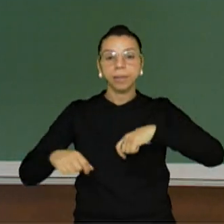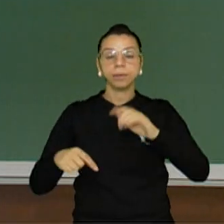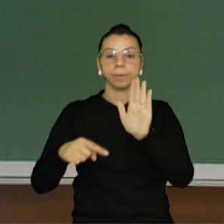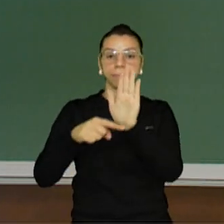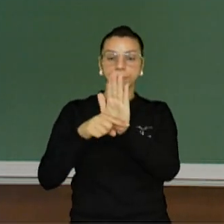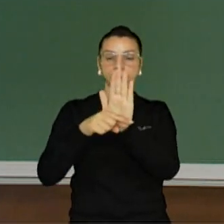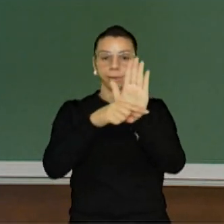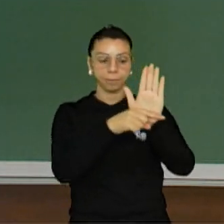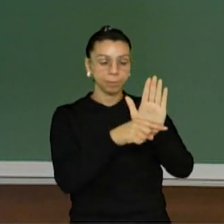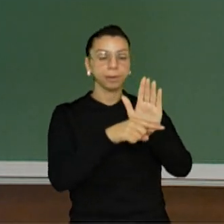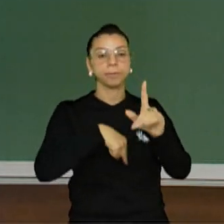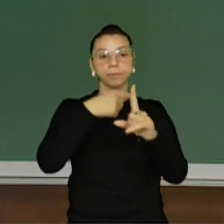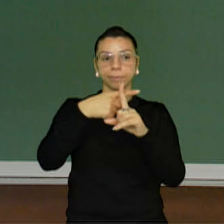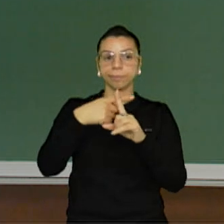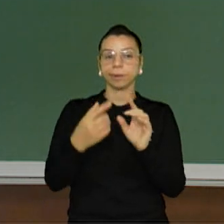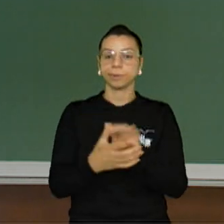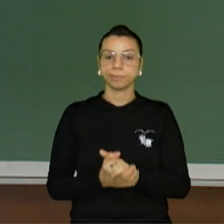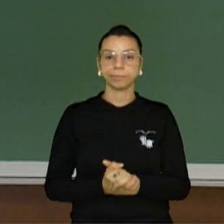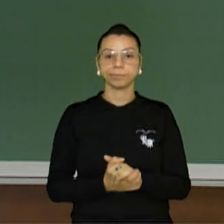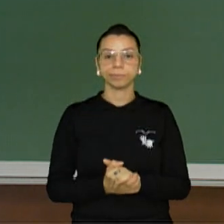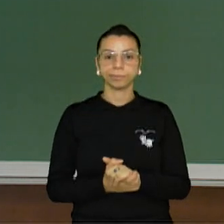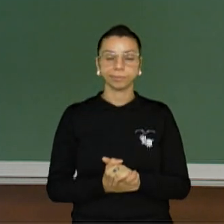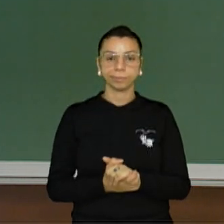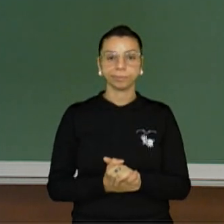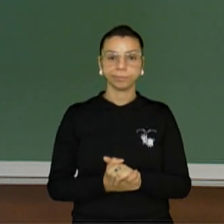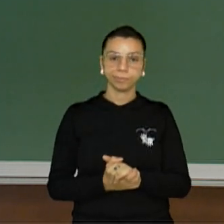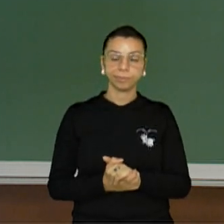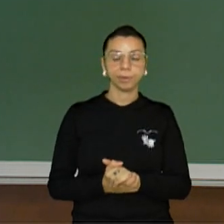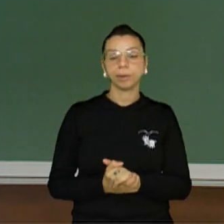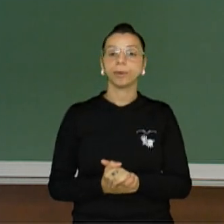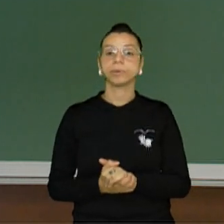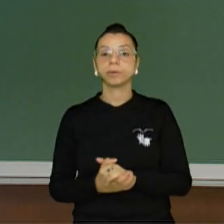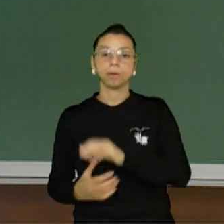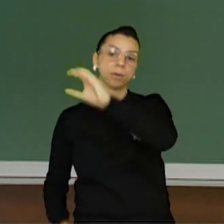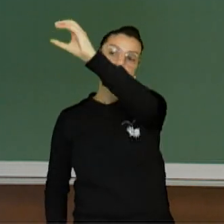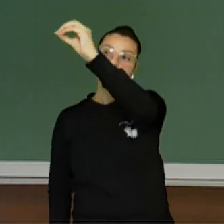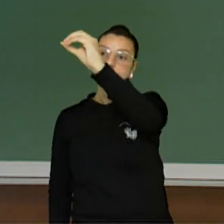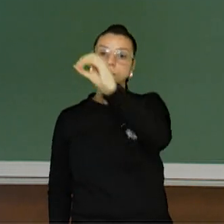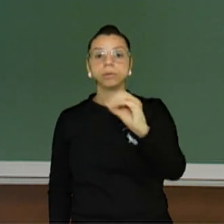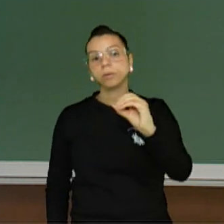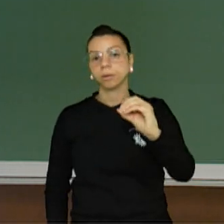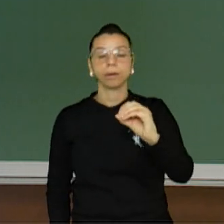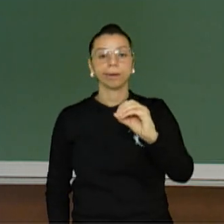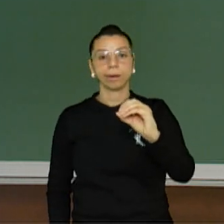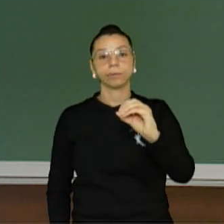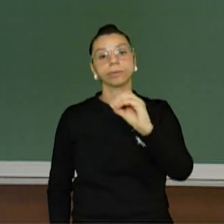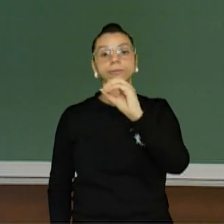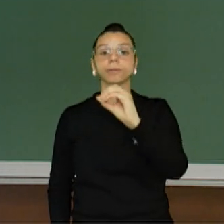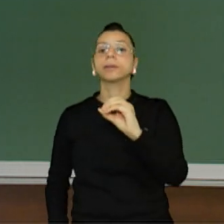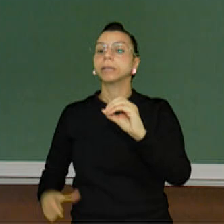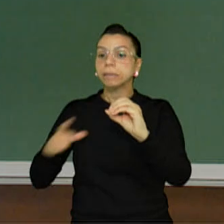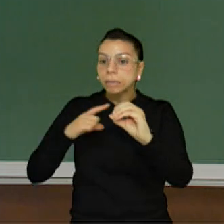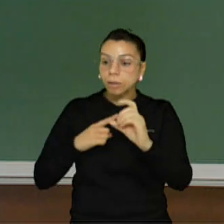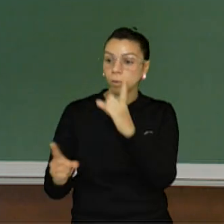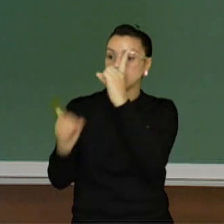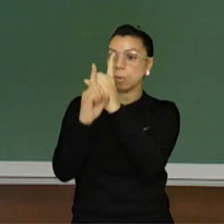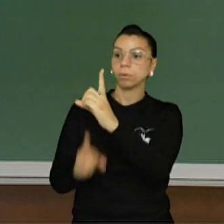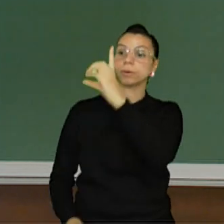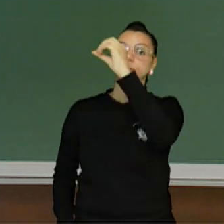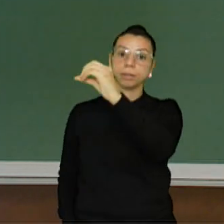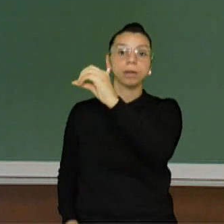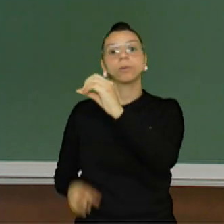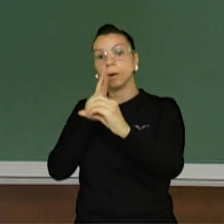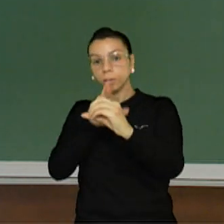menos por menos, mais 3. 0 na diagonal, nem precisa saber do sinal. Diagonal que tem 0, dá